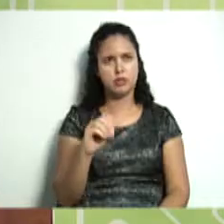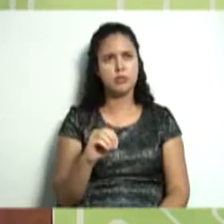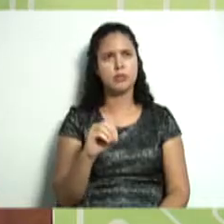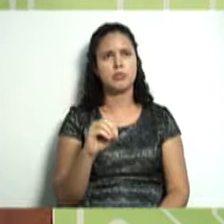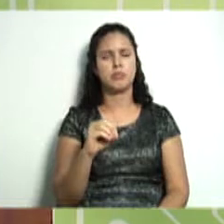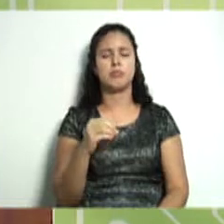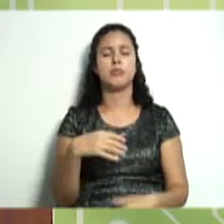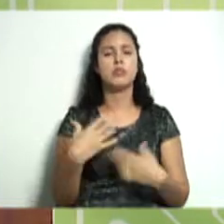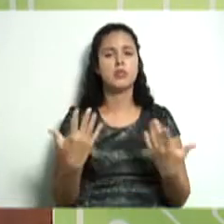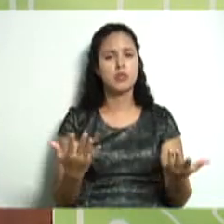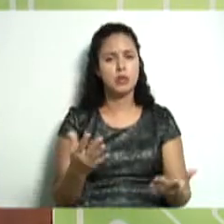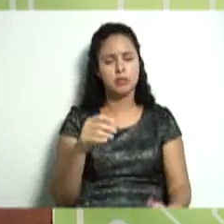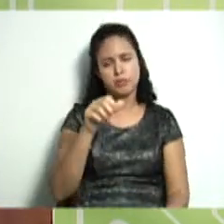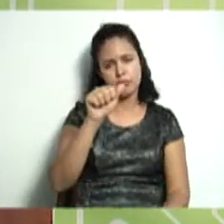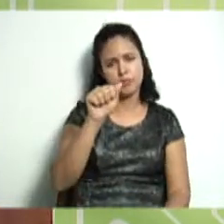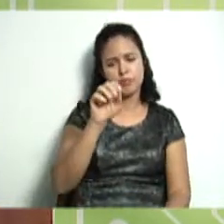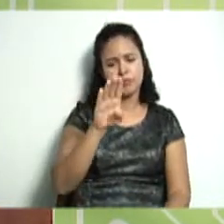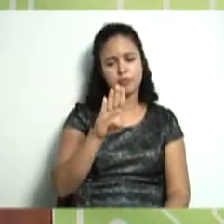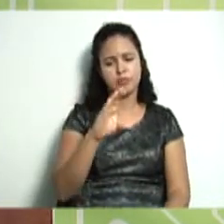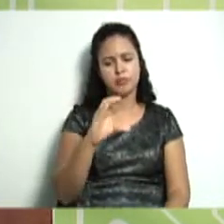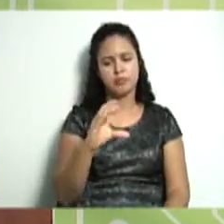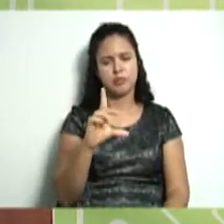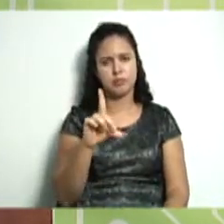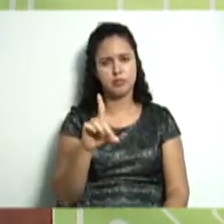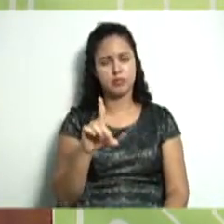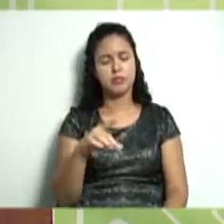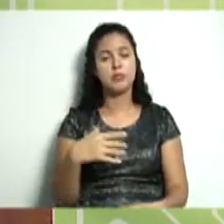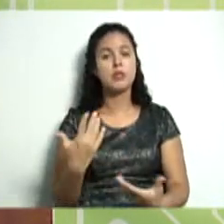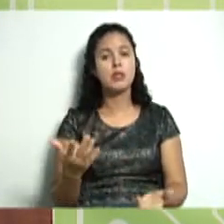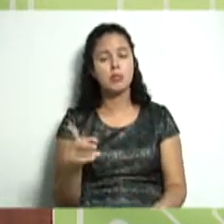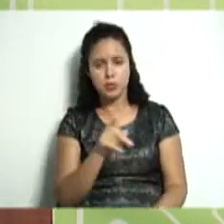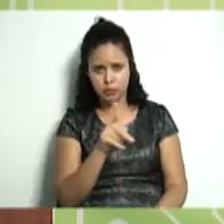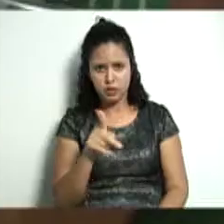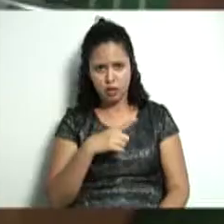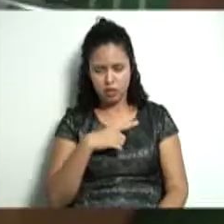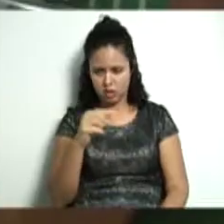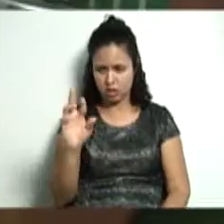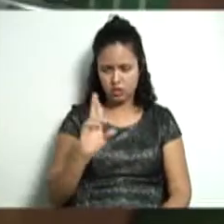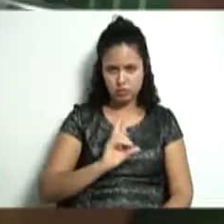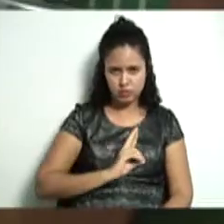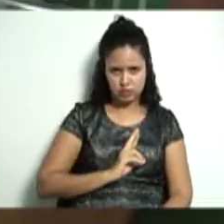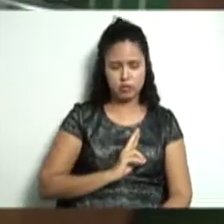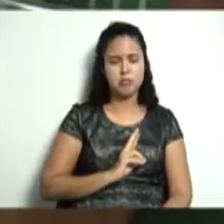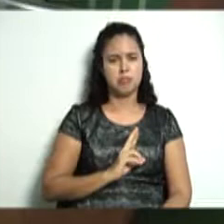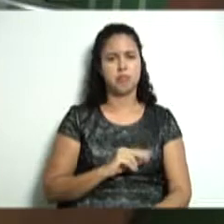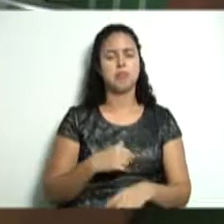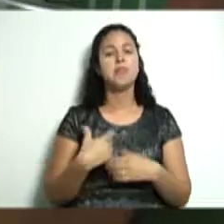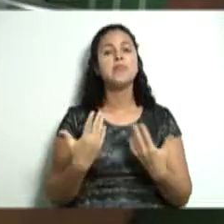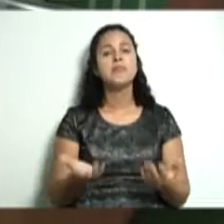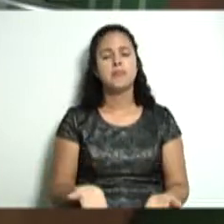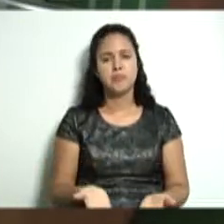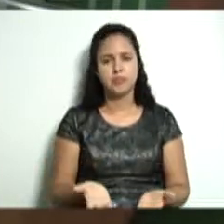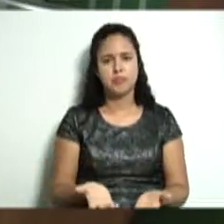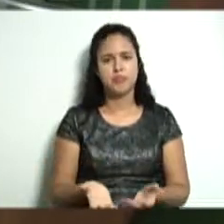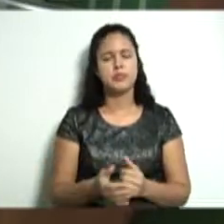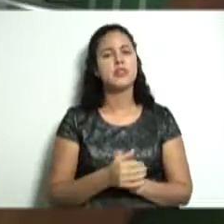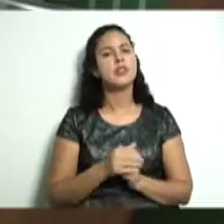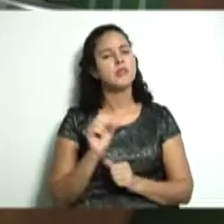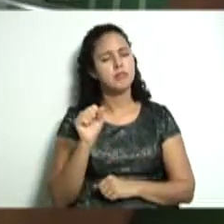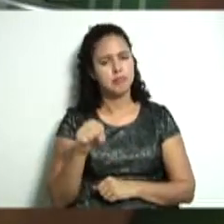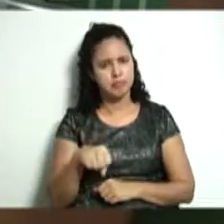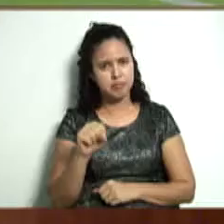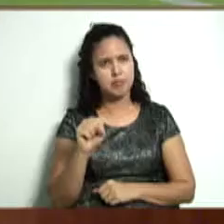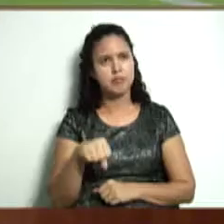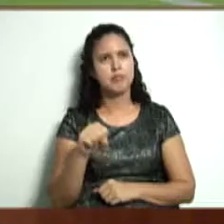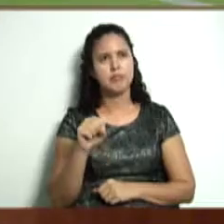geram mais empregos. Professora Maraí, a gente tem participações nessa alternativa? Com certeza.